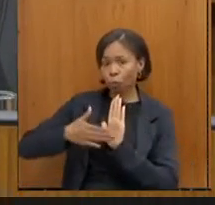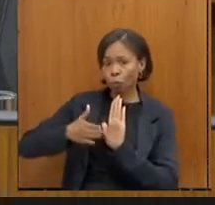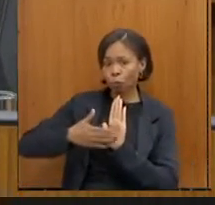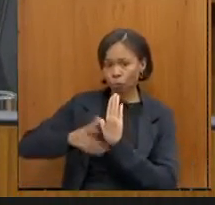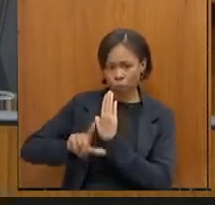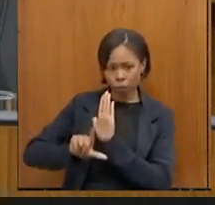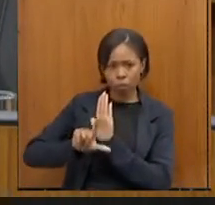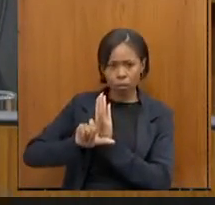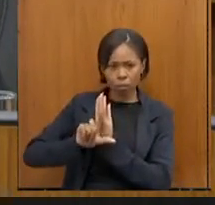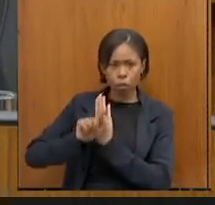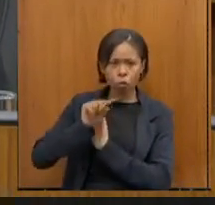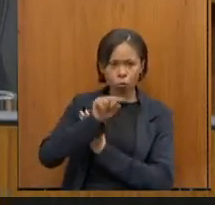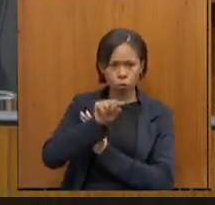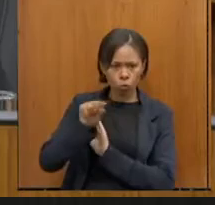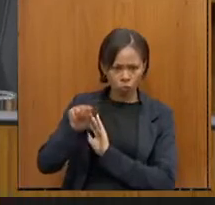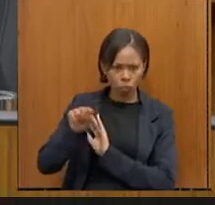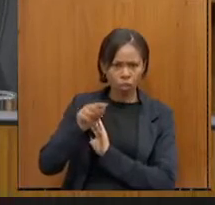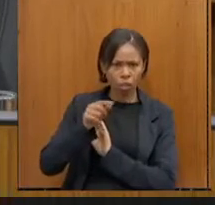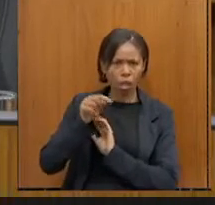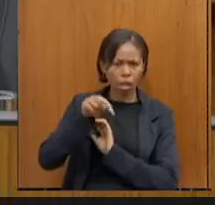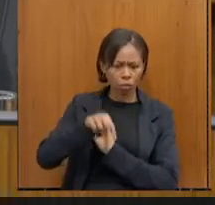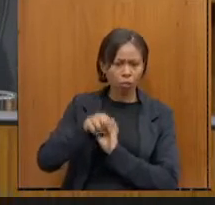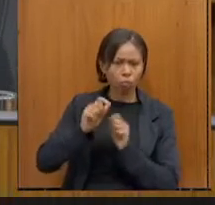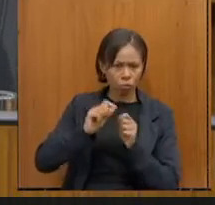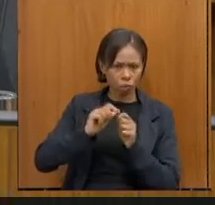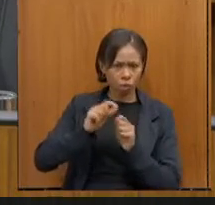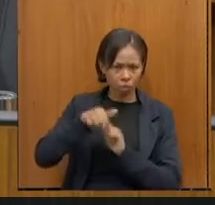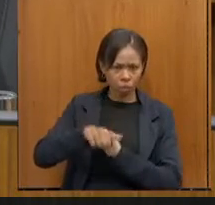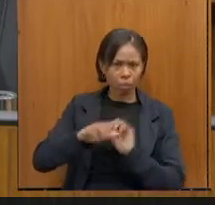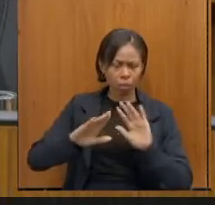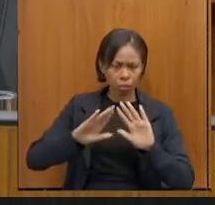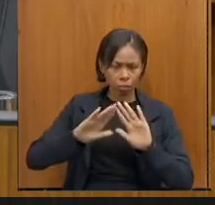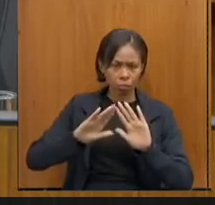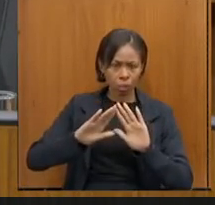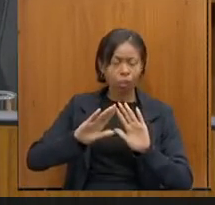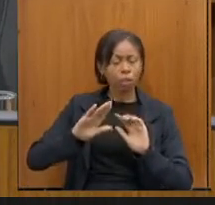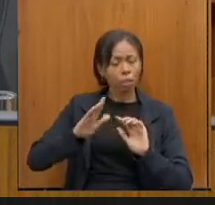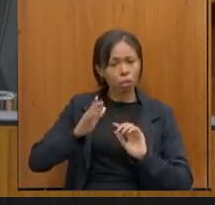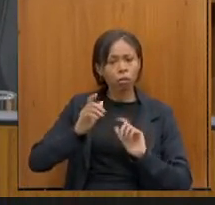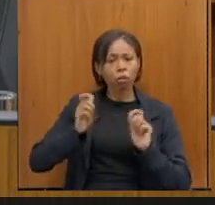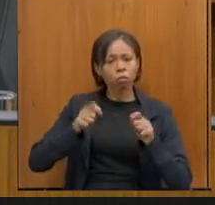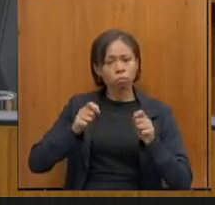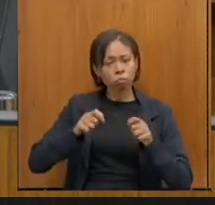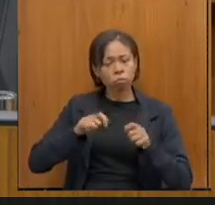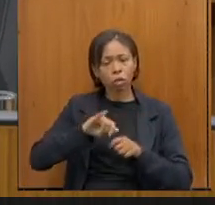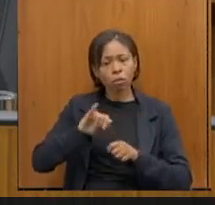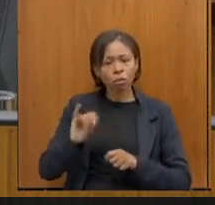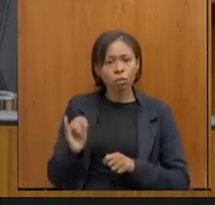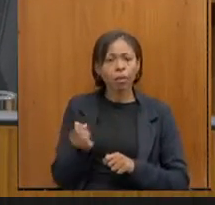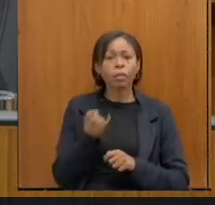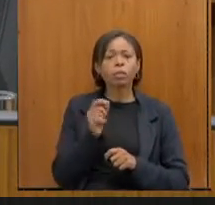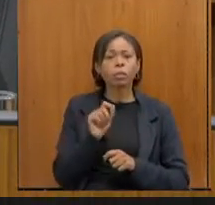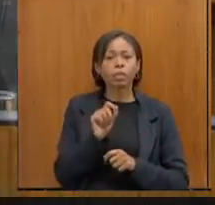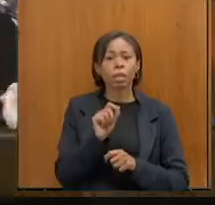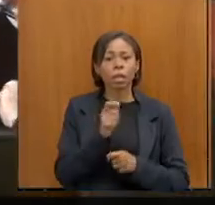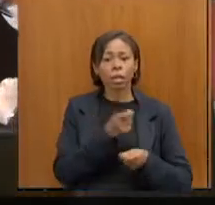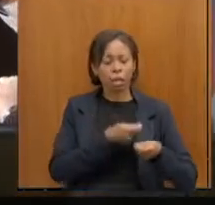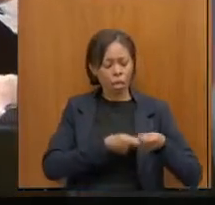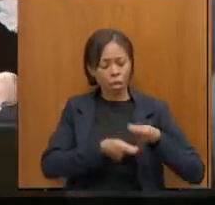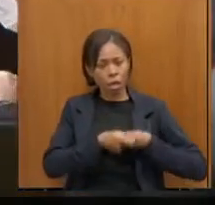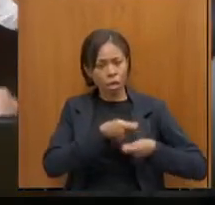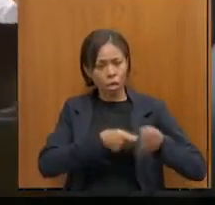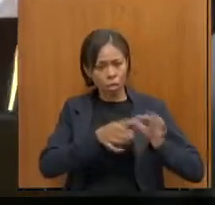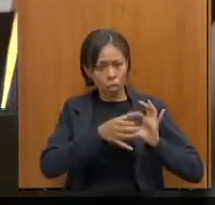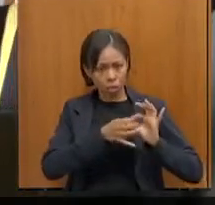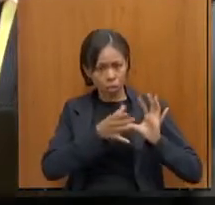que você colocou à apreciação dessa casa nós vamos ter oportunidade de ter de transformar a liberdade Econômica numa